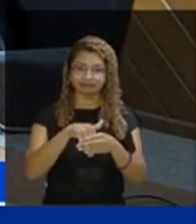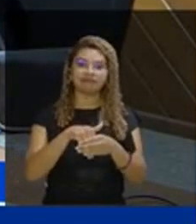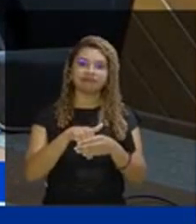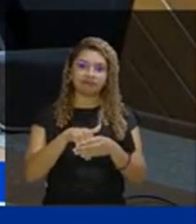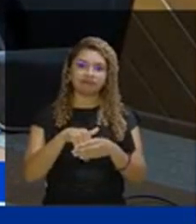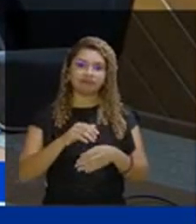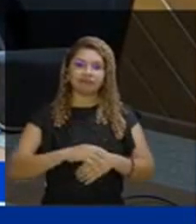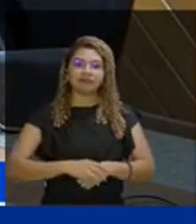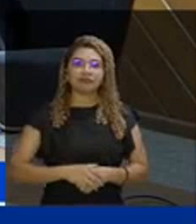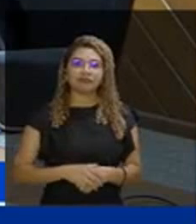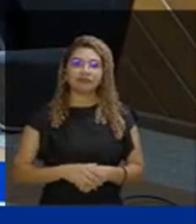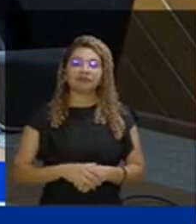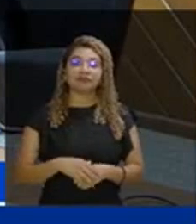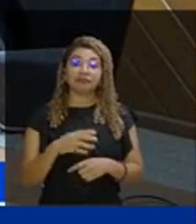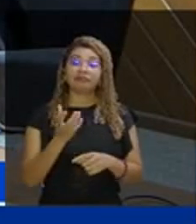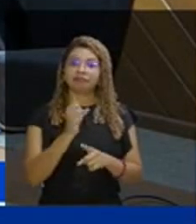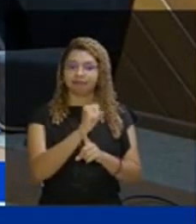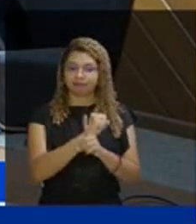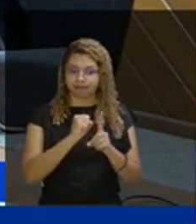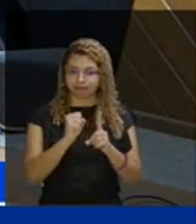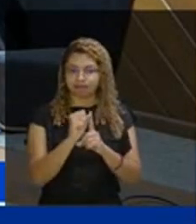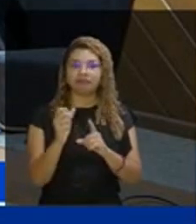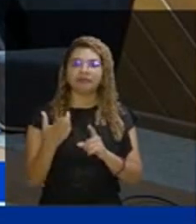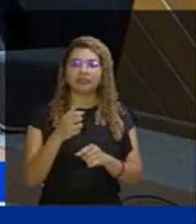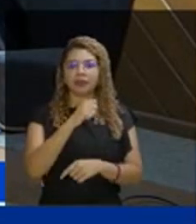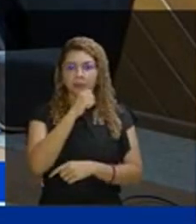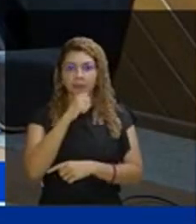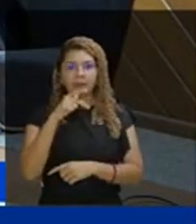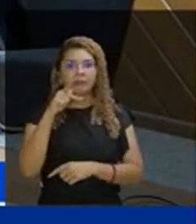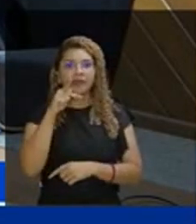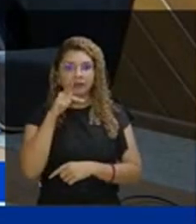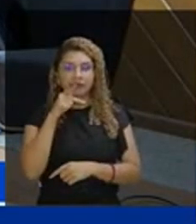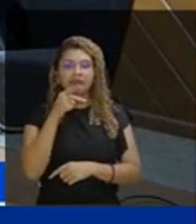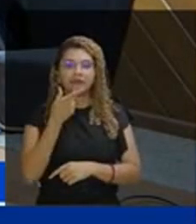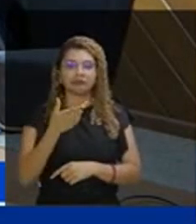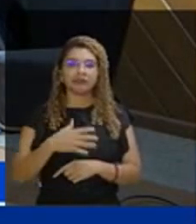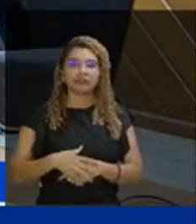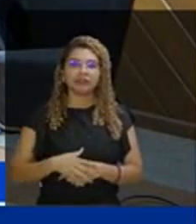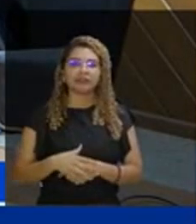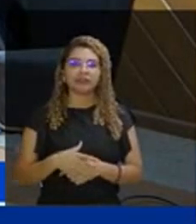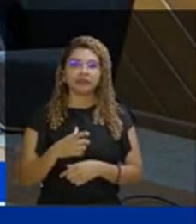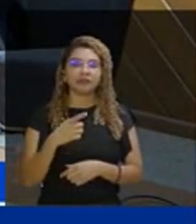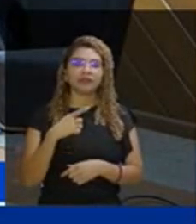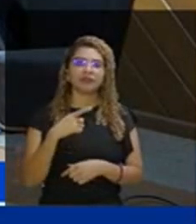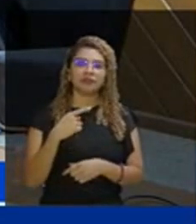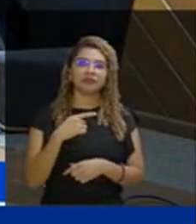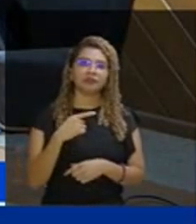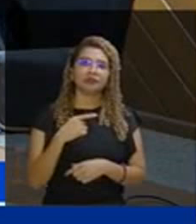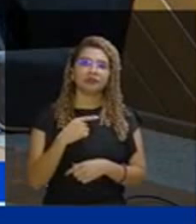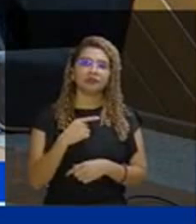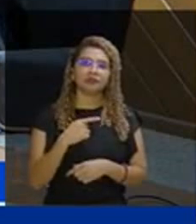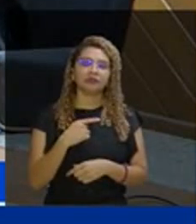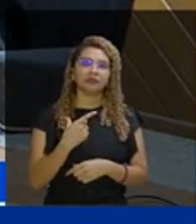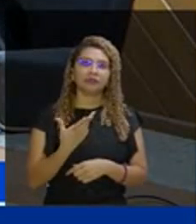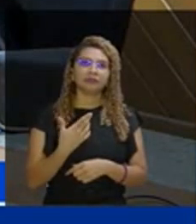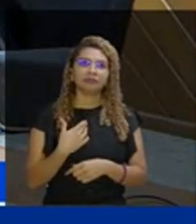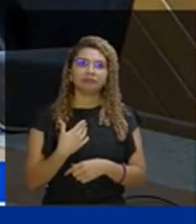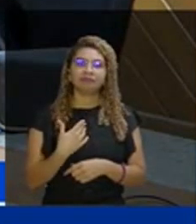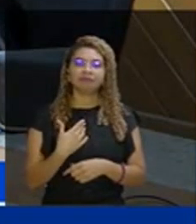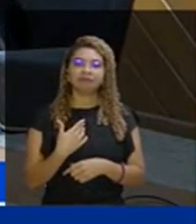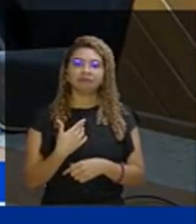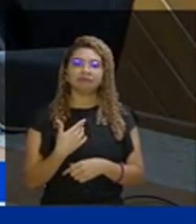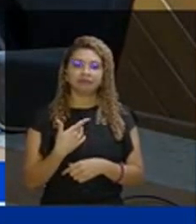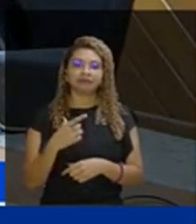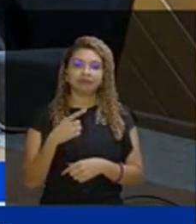sabedor de que a sociedade amapaense lhe tem em grande conta, em